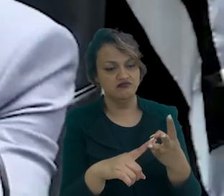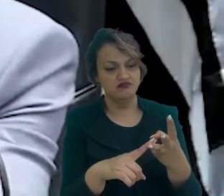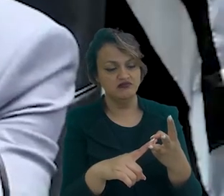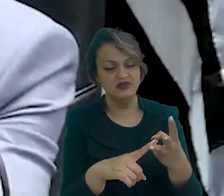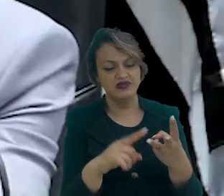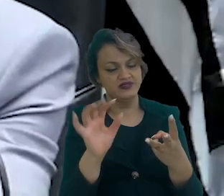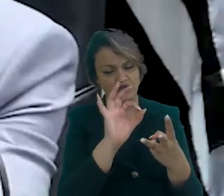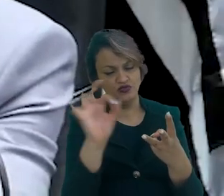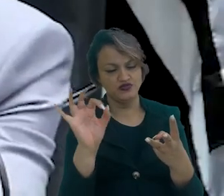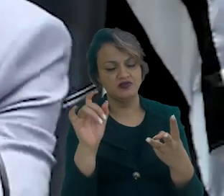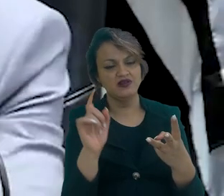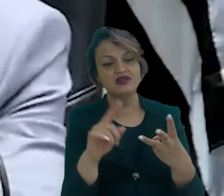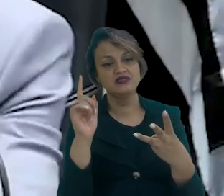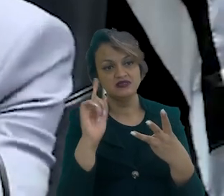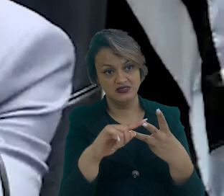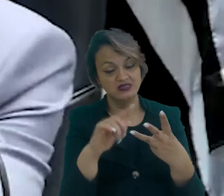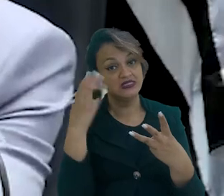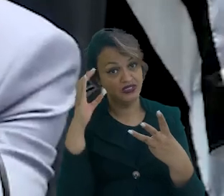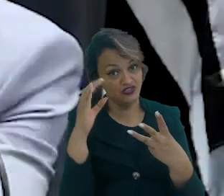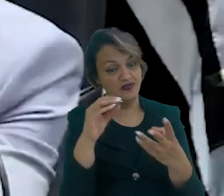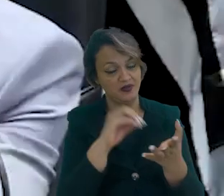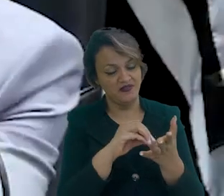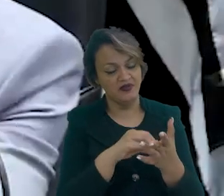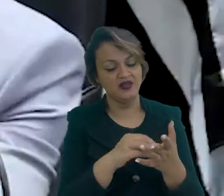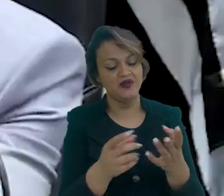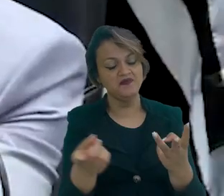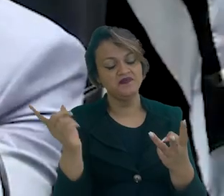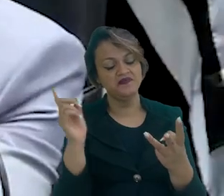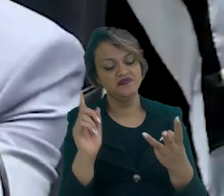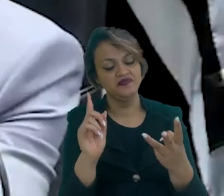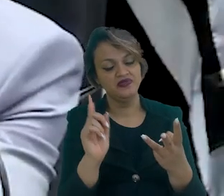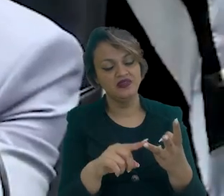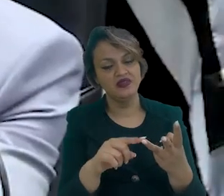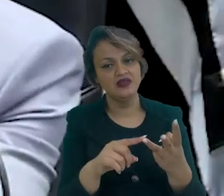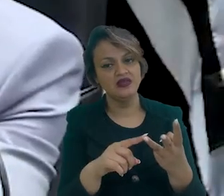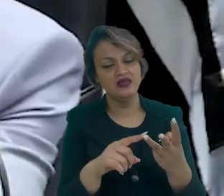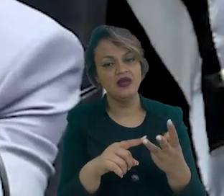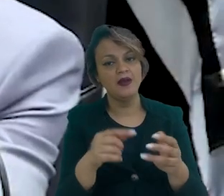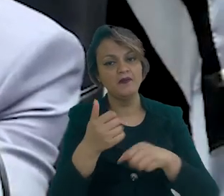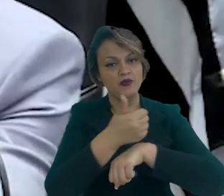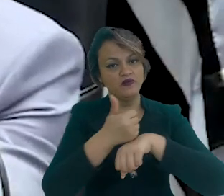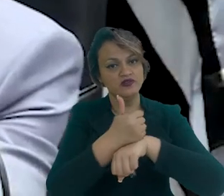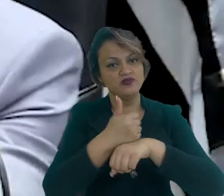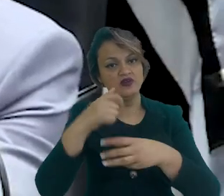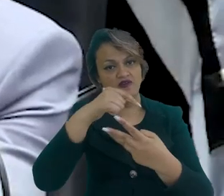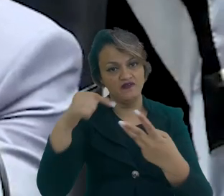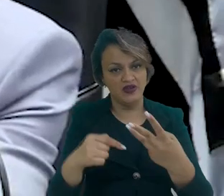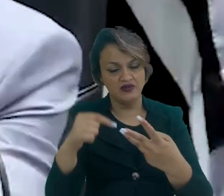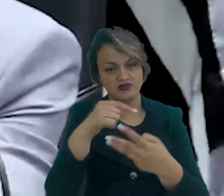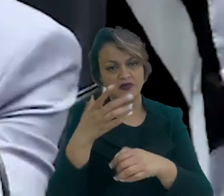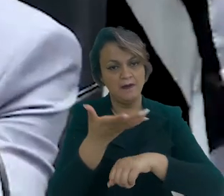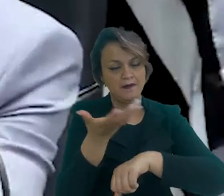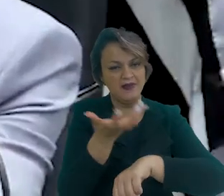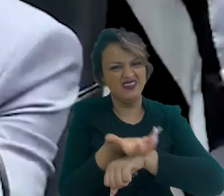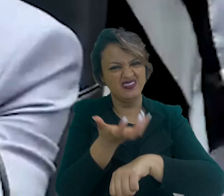científica isso daqui seria ótimo científica porque é o que falta